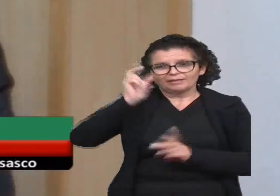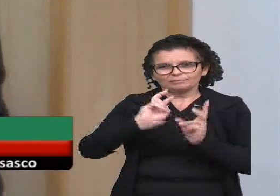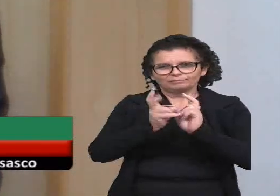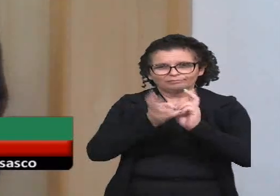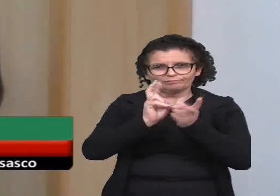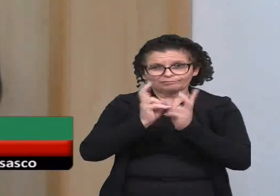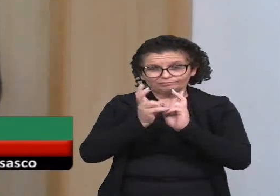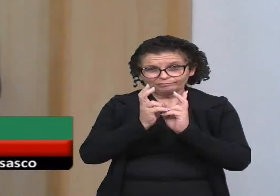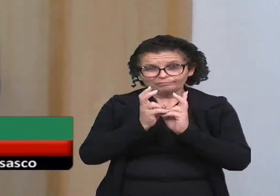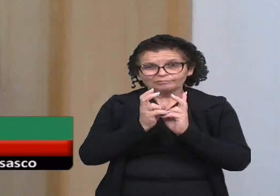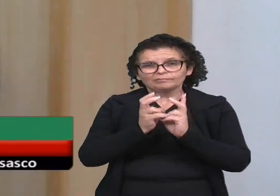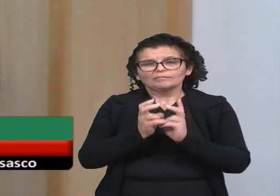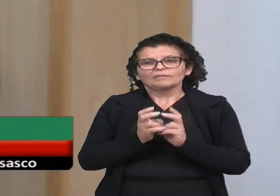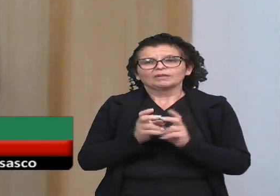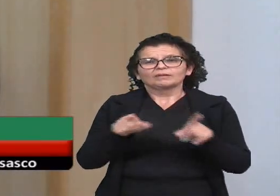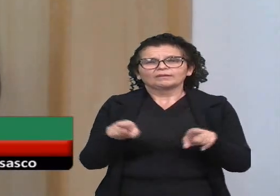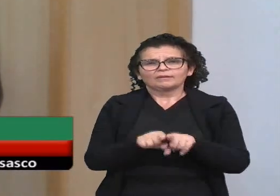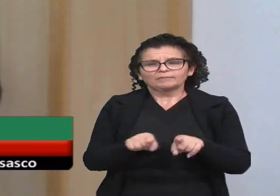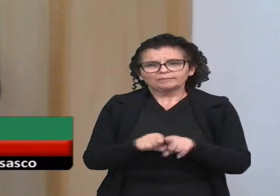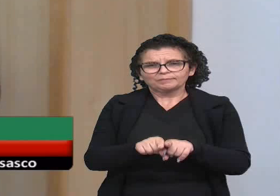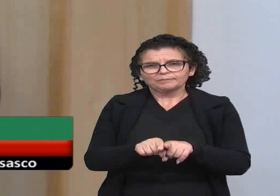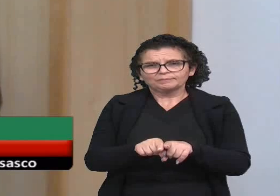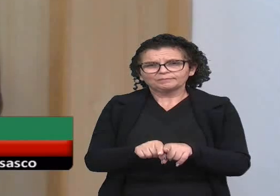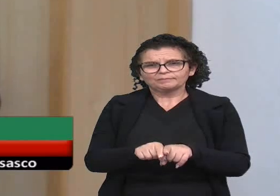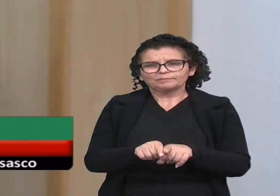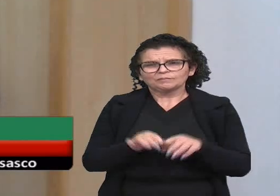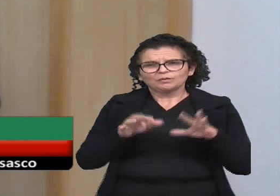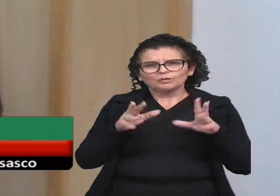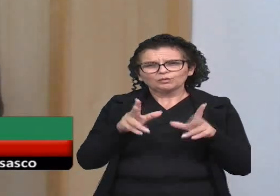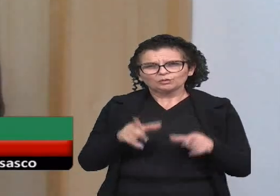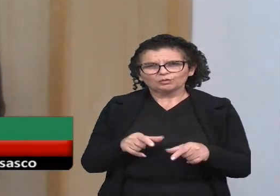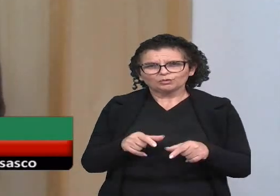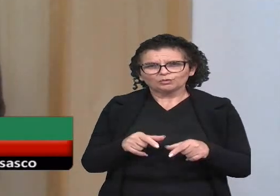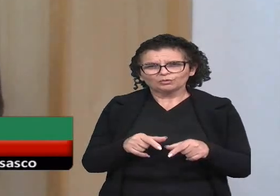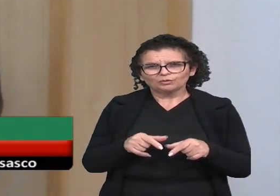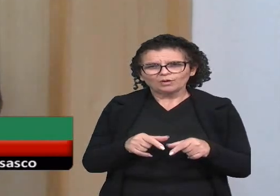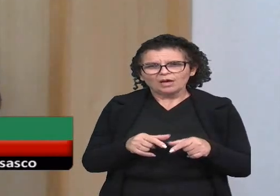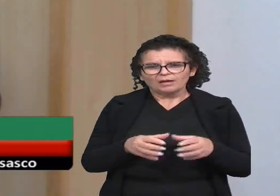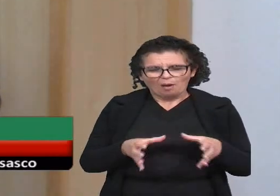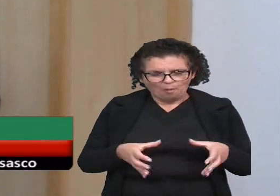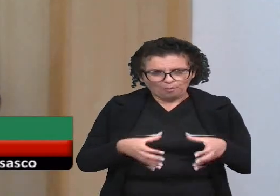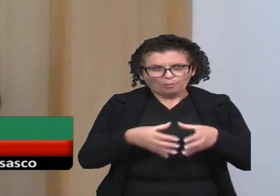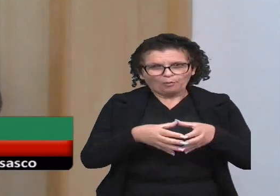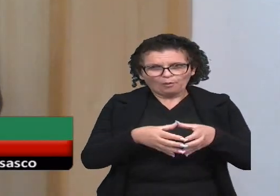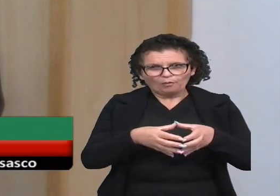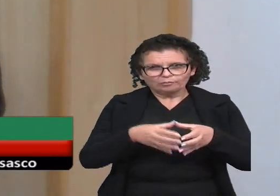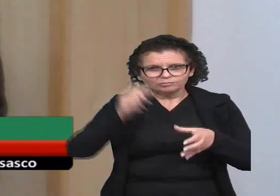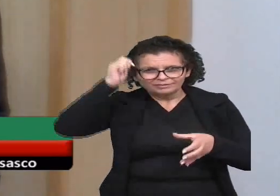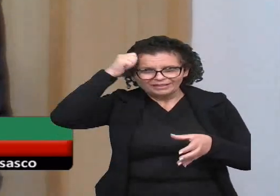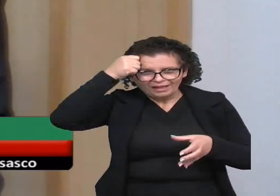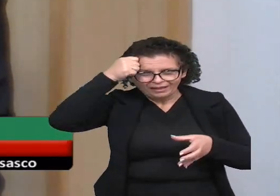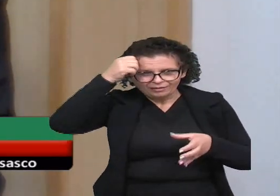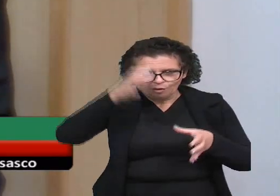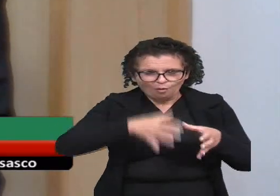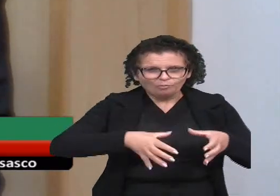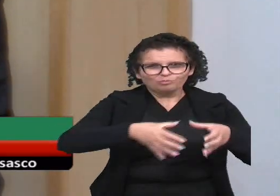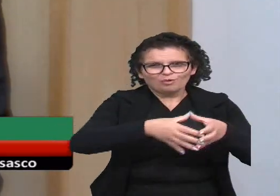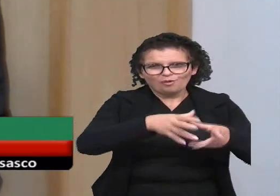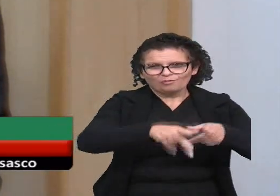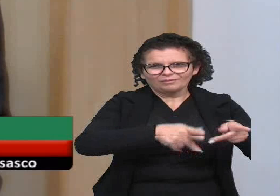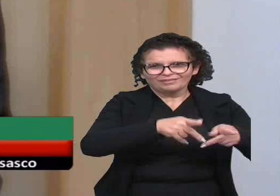capoeira. Dizer que tudo que envolve a população negra é ainda visto